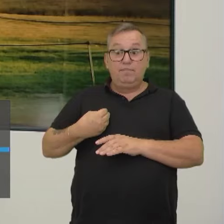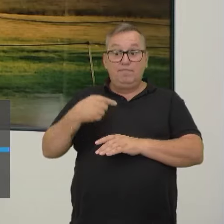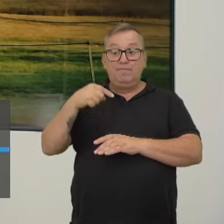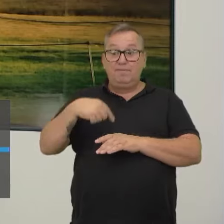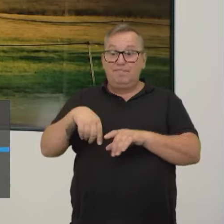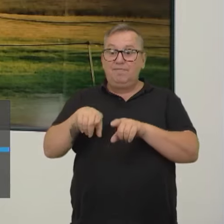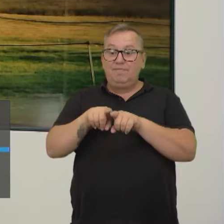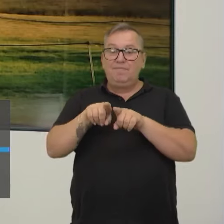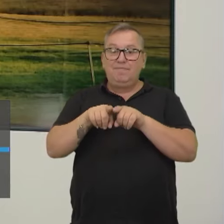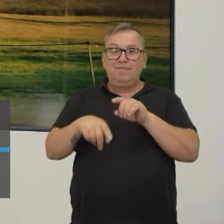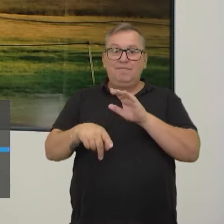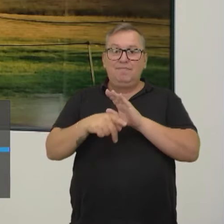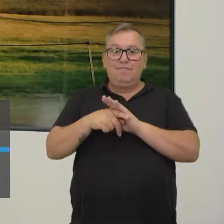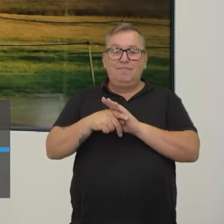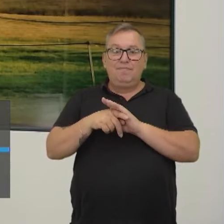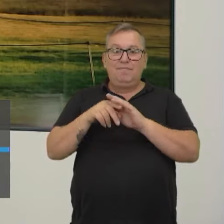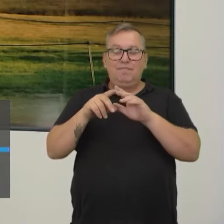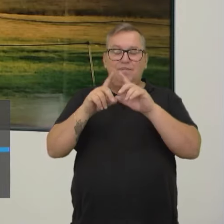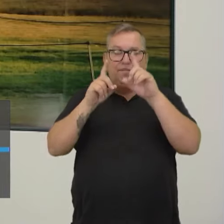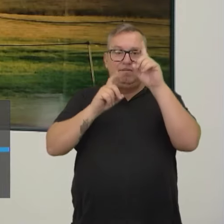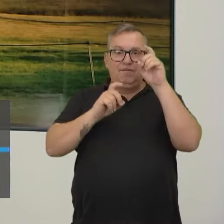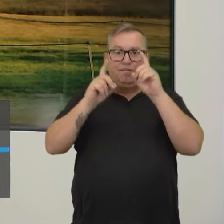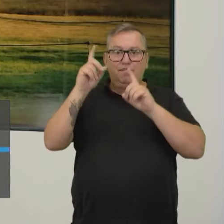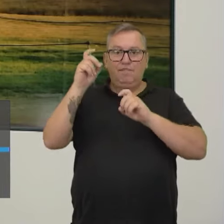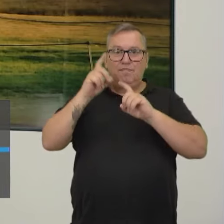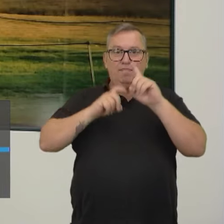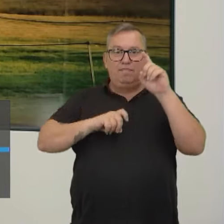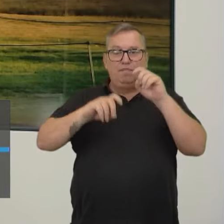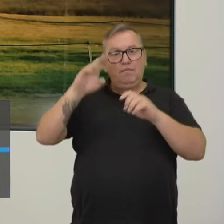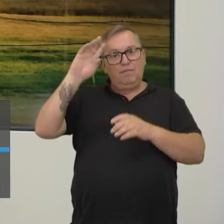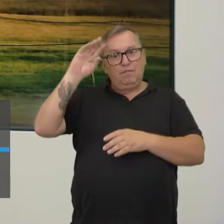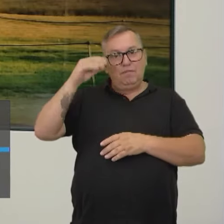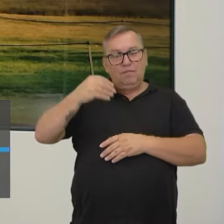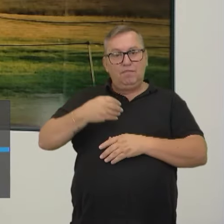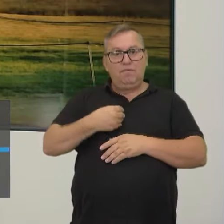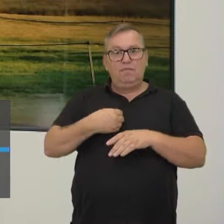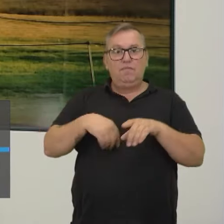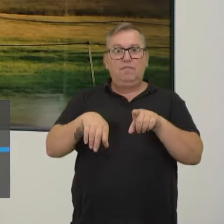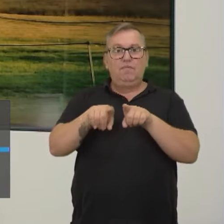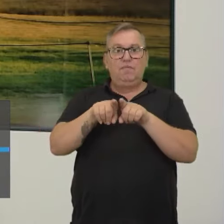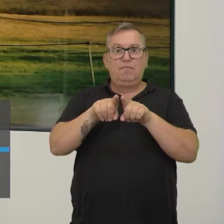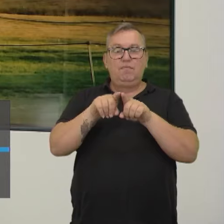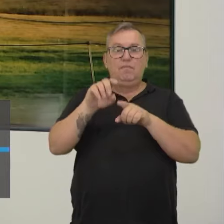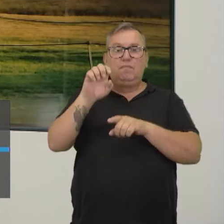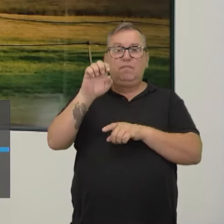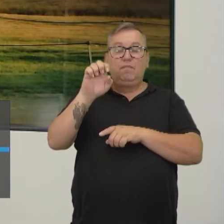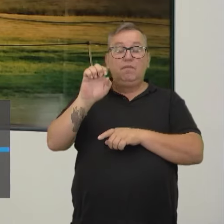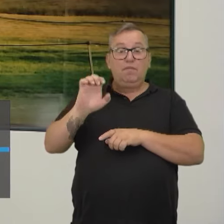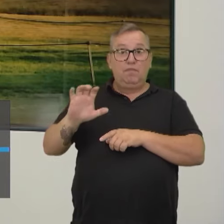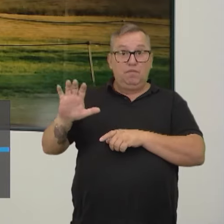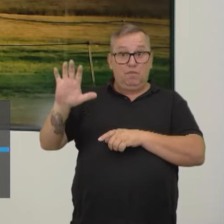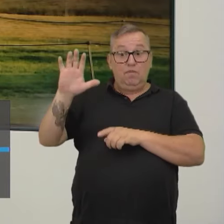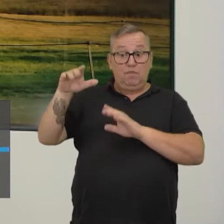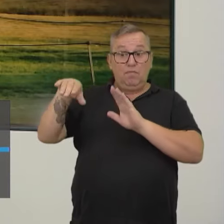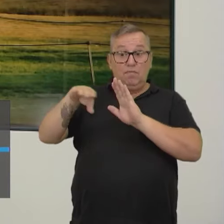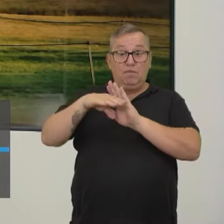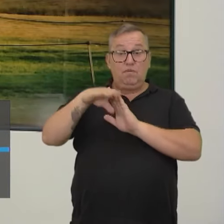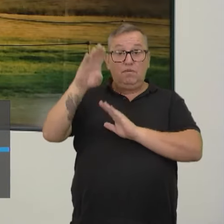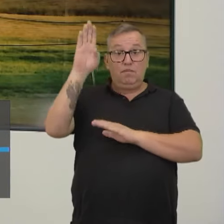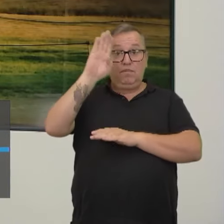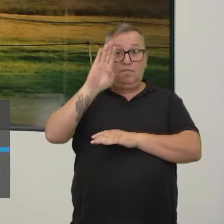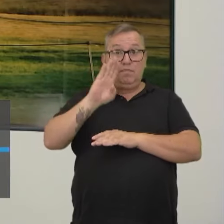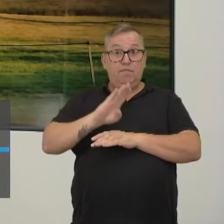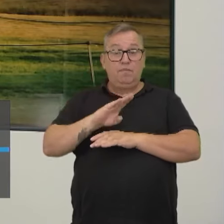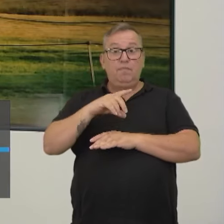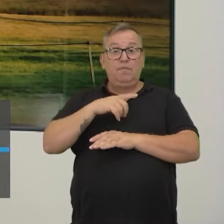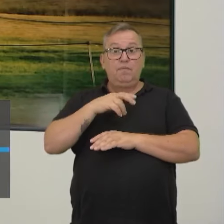tinham a sua própria expressão espiritual. Nós tivemos os europeus que chegaram no Brasil, que